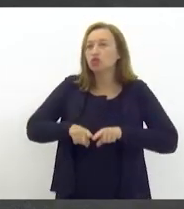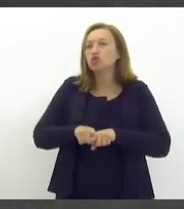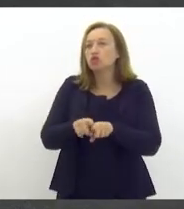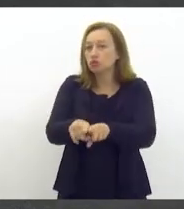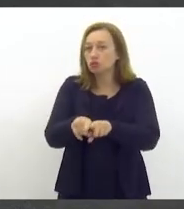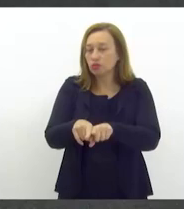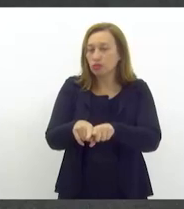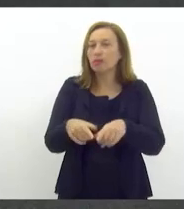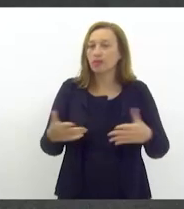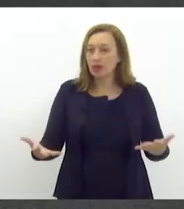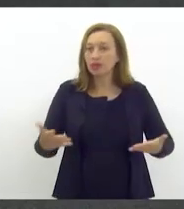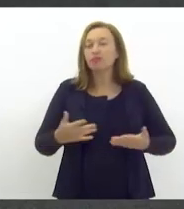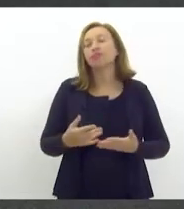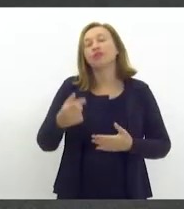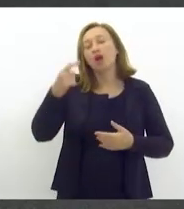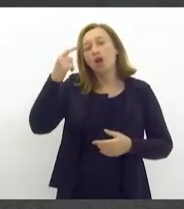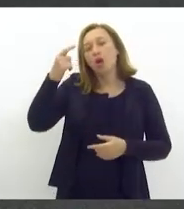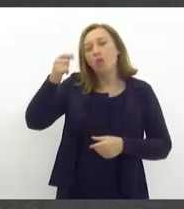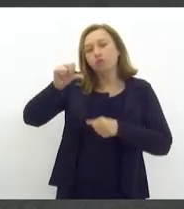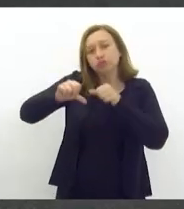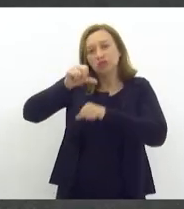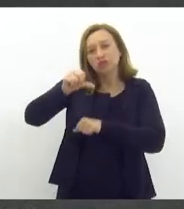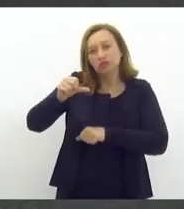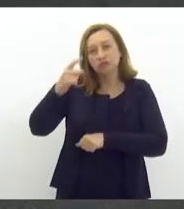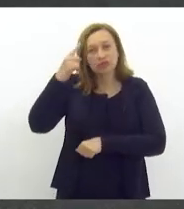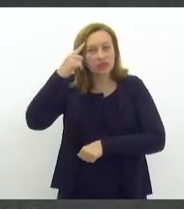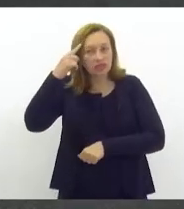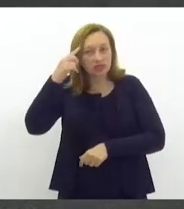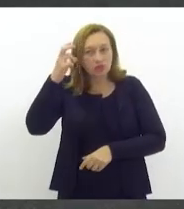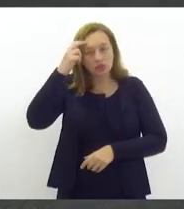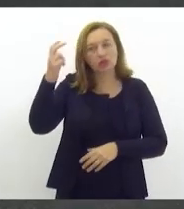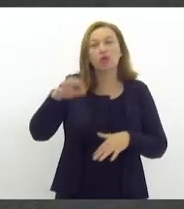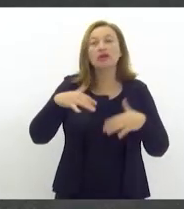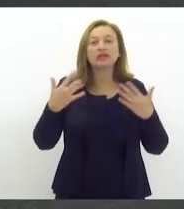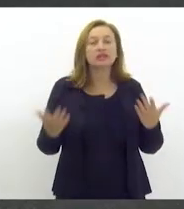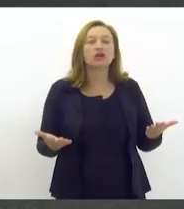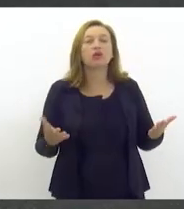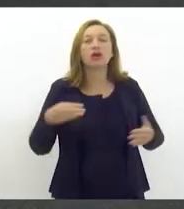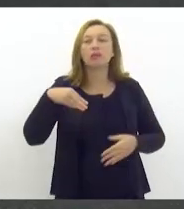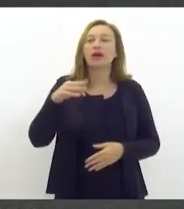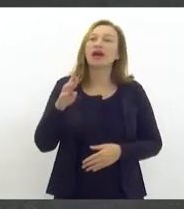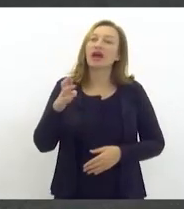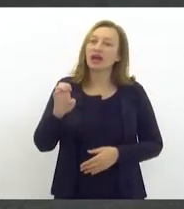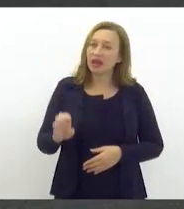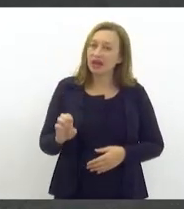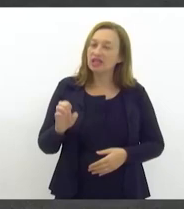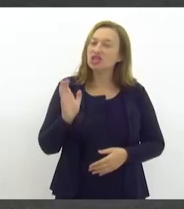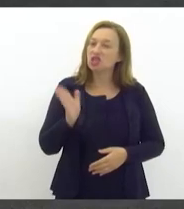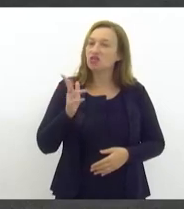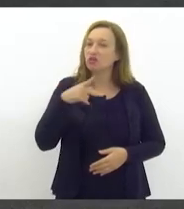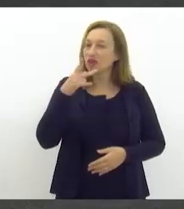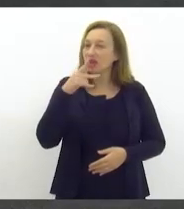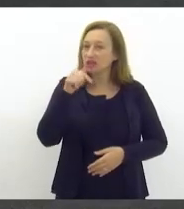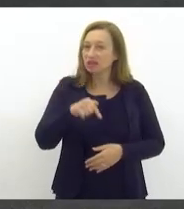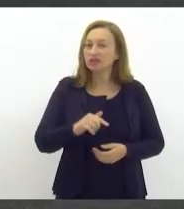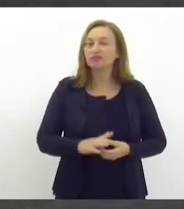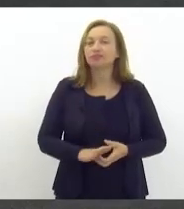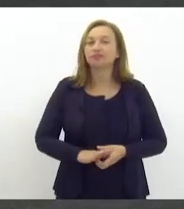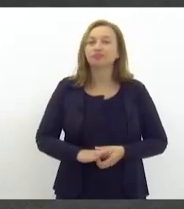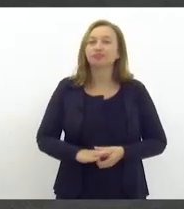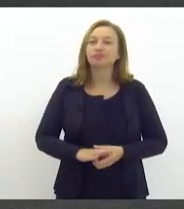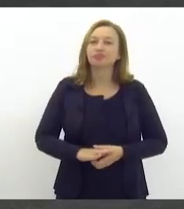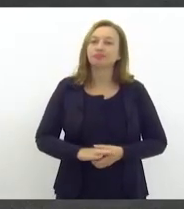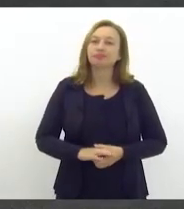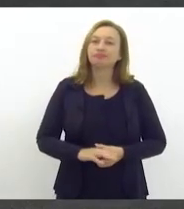de mudar uma mentalidade cultural. Então, a Margarete já foi acentuada aqui,